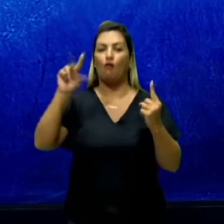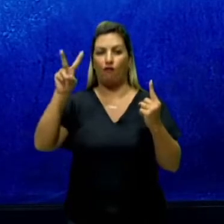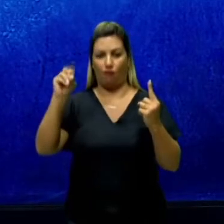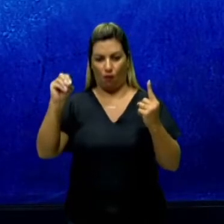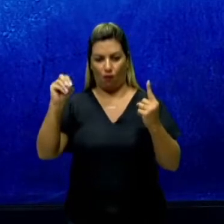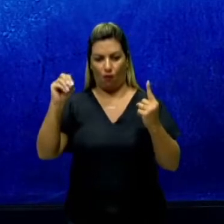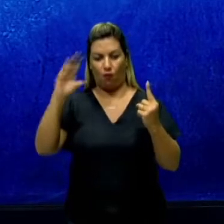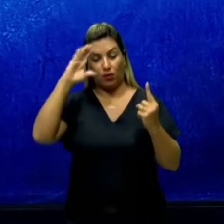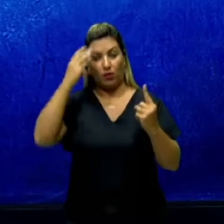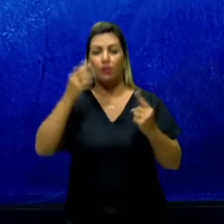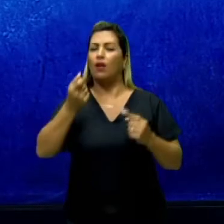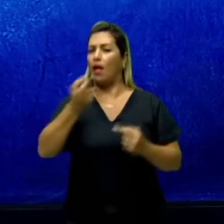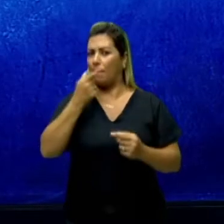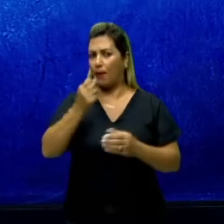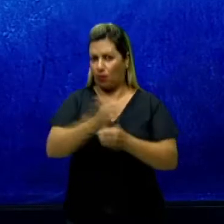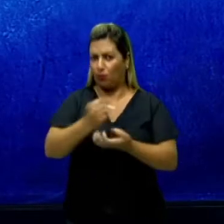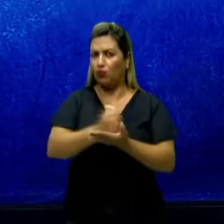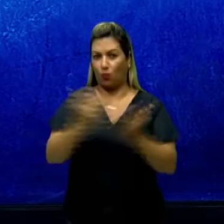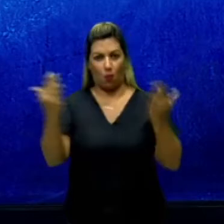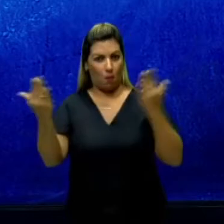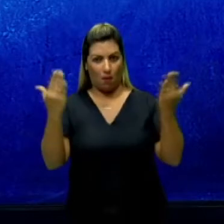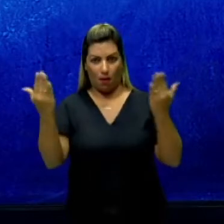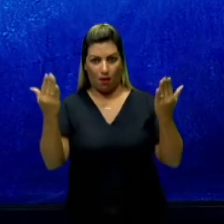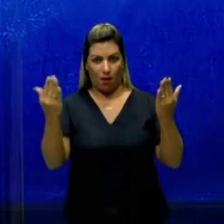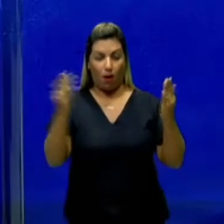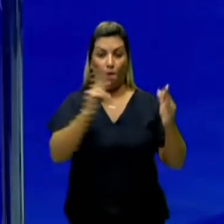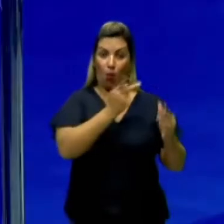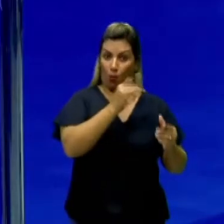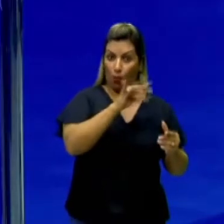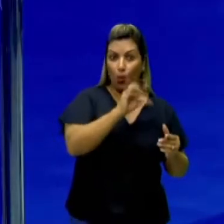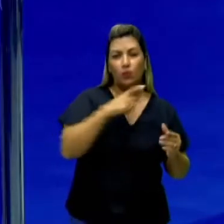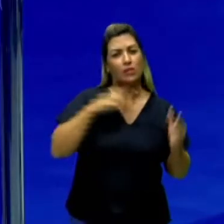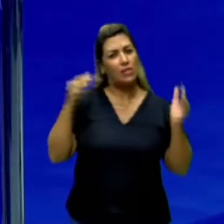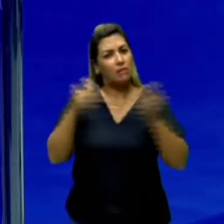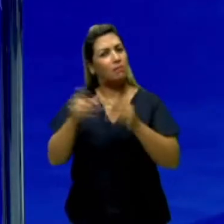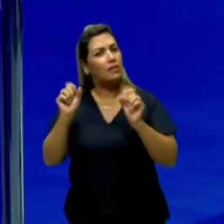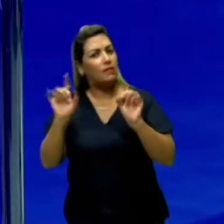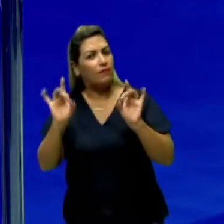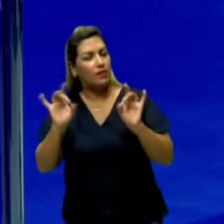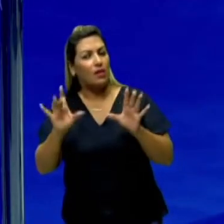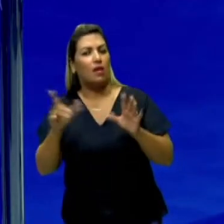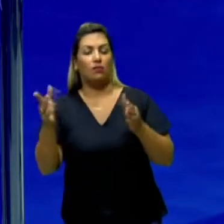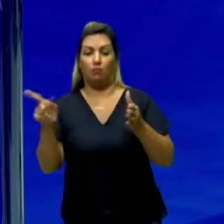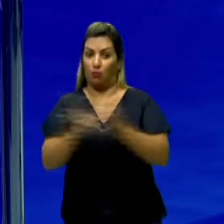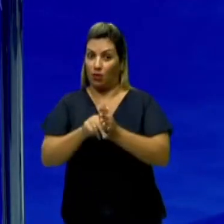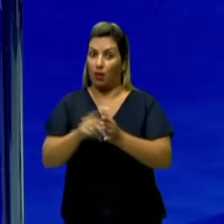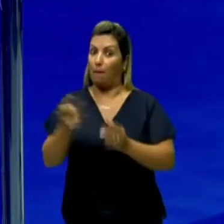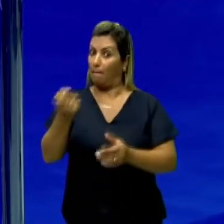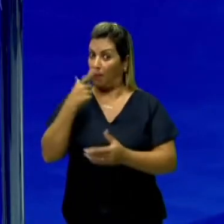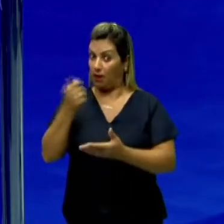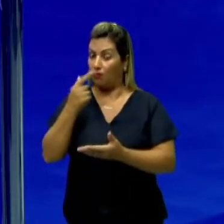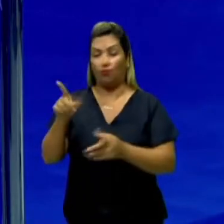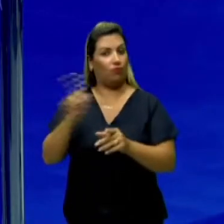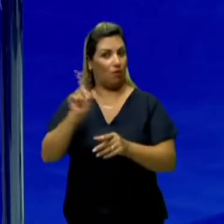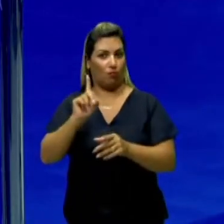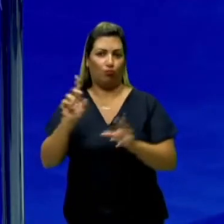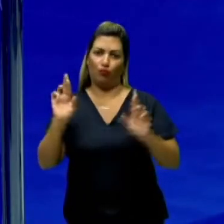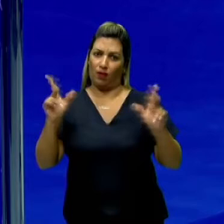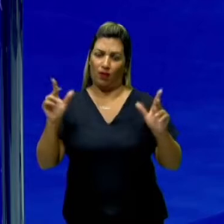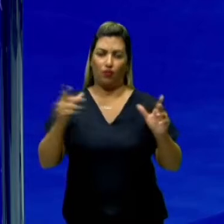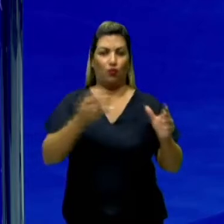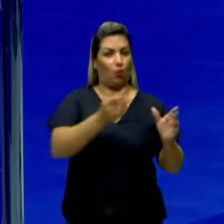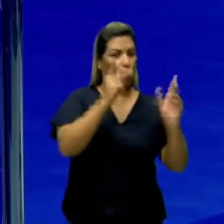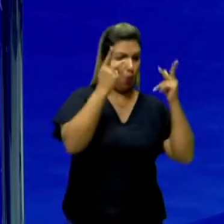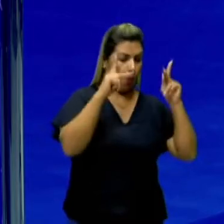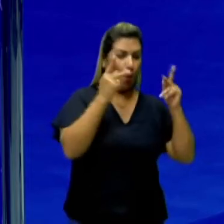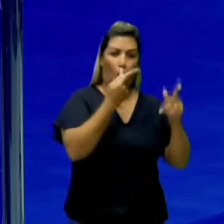falar um pouco de medicamentos para fazer uma comparação. Os hormônios têm essa especificidade, agora os medicamentos não. Ou seja, você